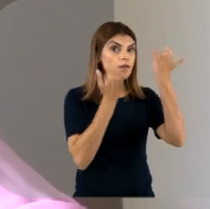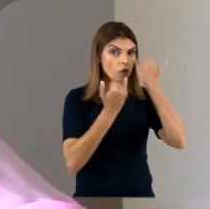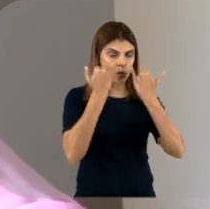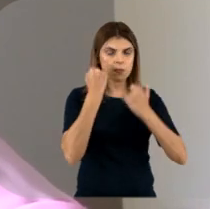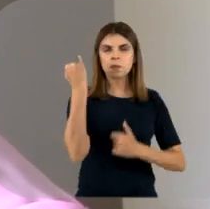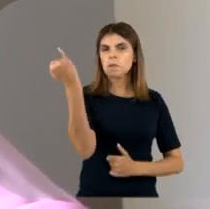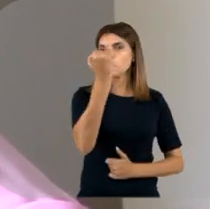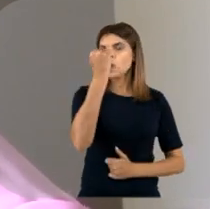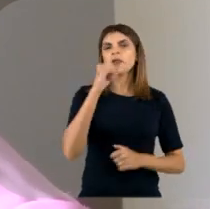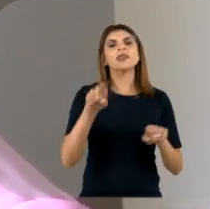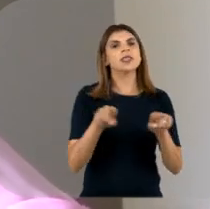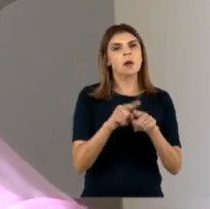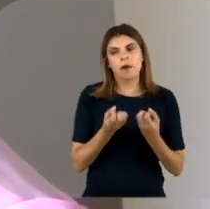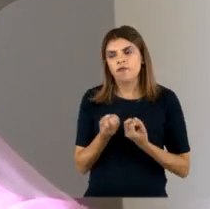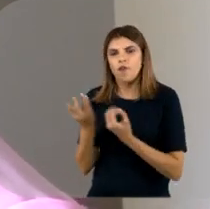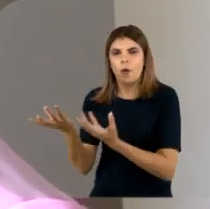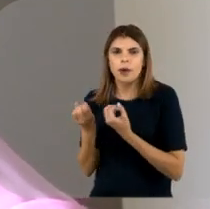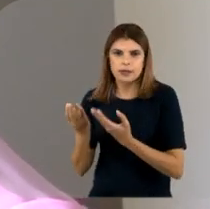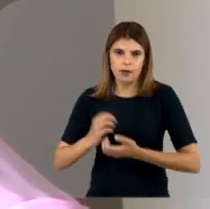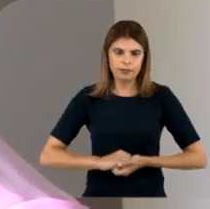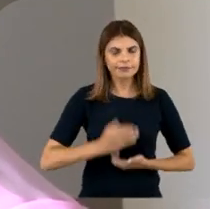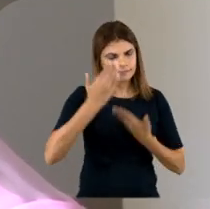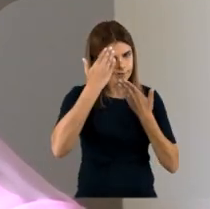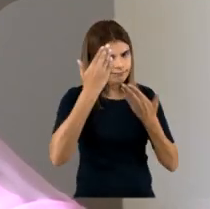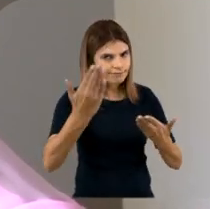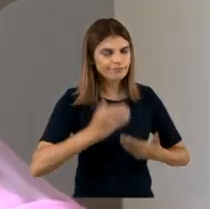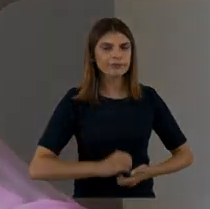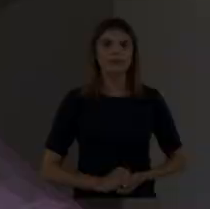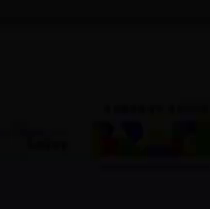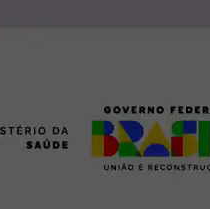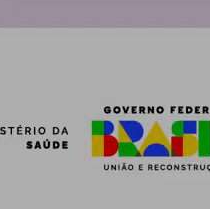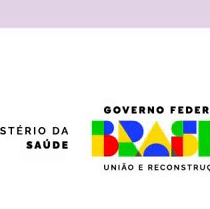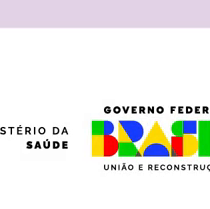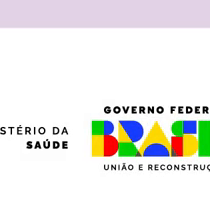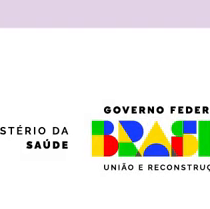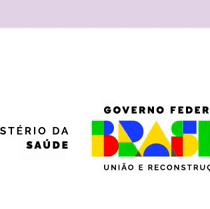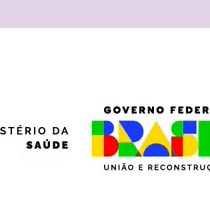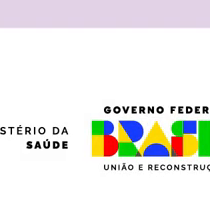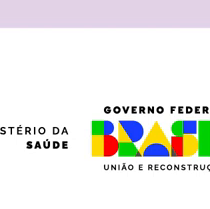E o direito à informação é central nesse processo. Obrigada.